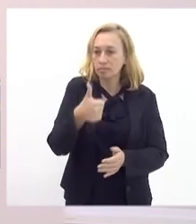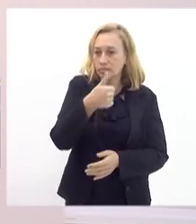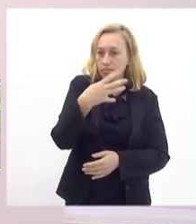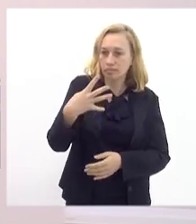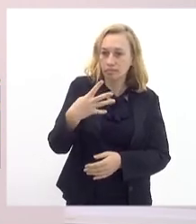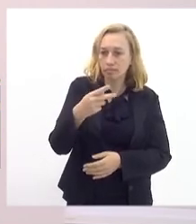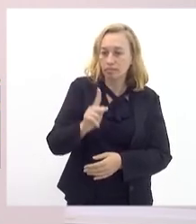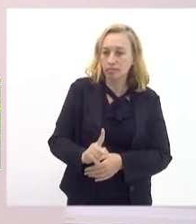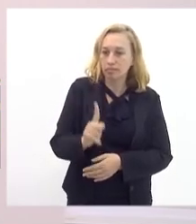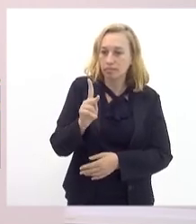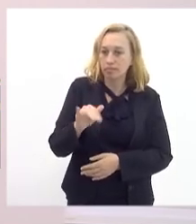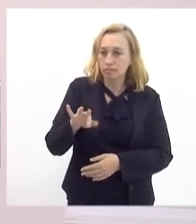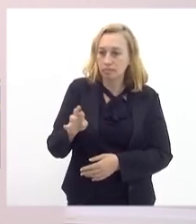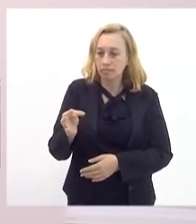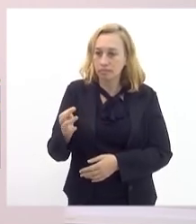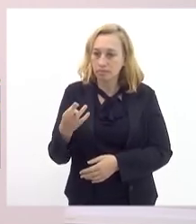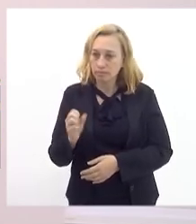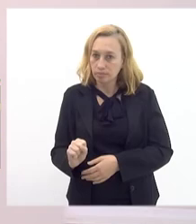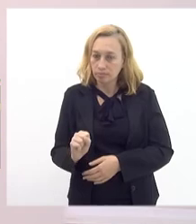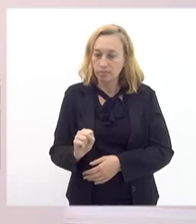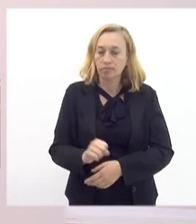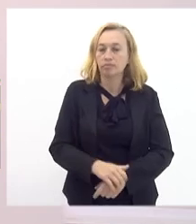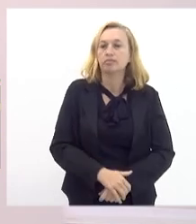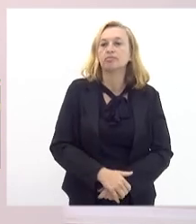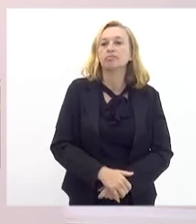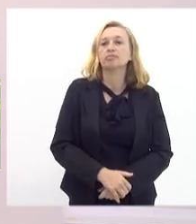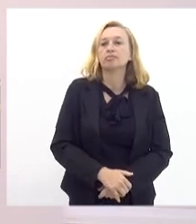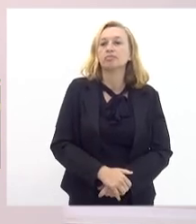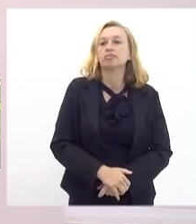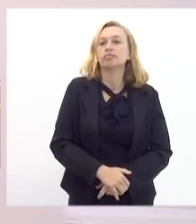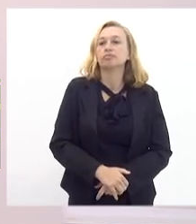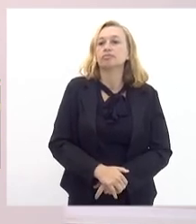km não me engano de linhas de transmissão é